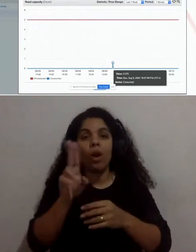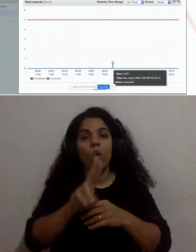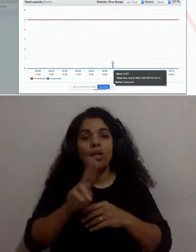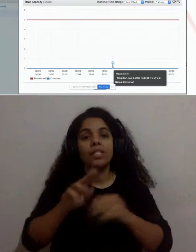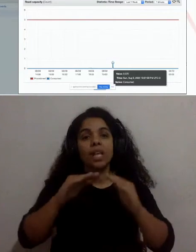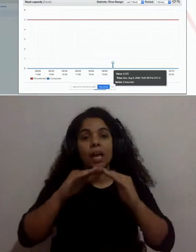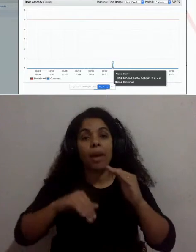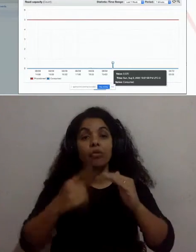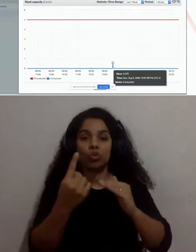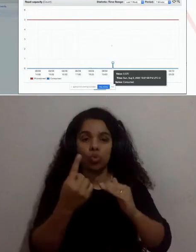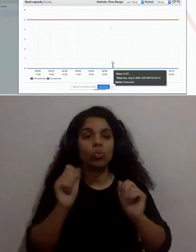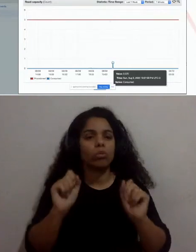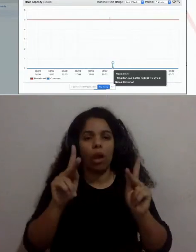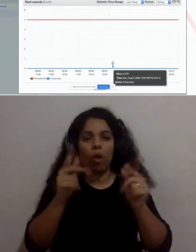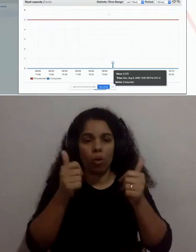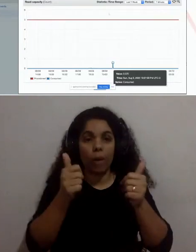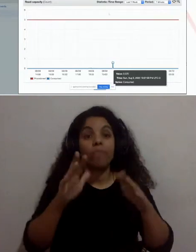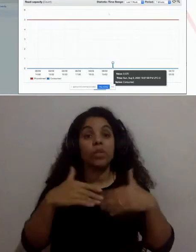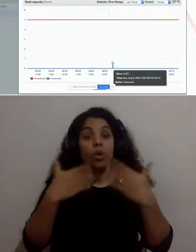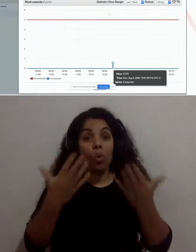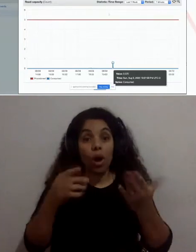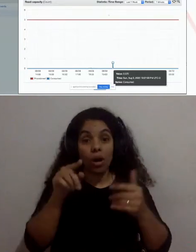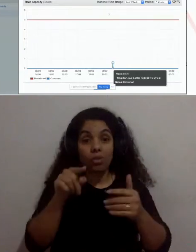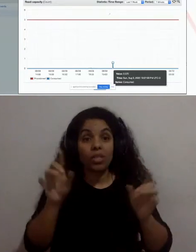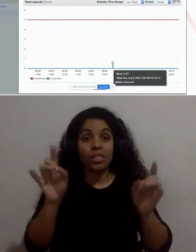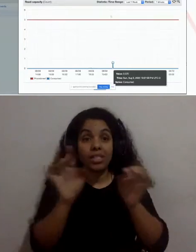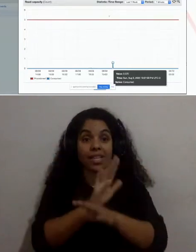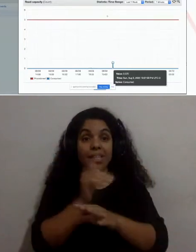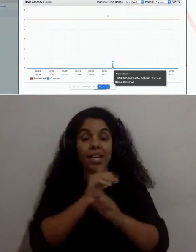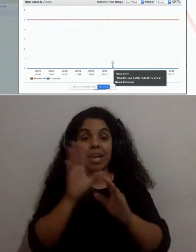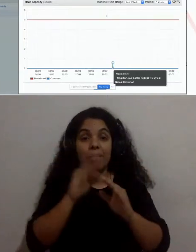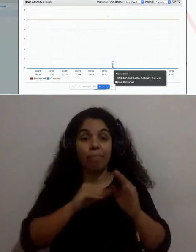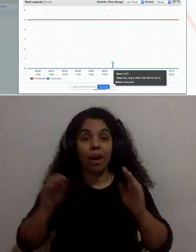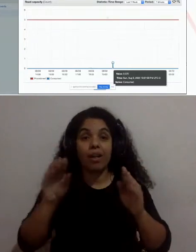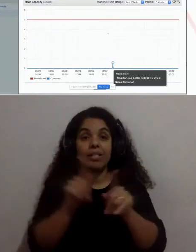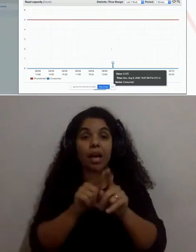de 1. Então, tá ok. Quando isso daqui passar